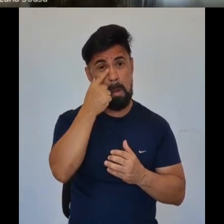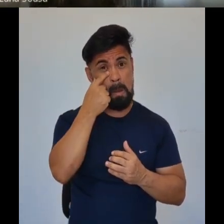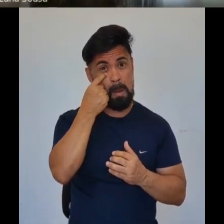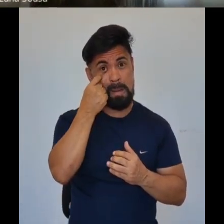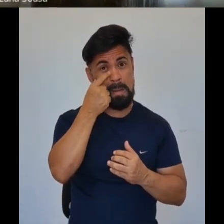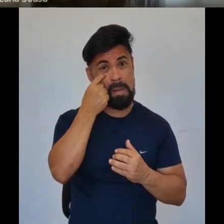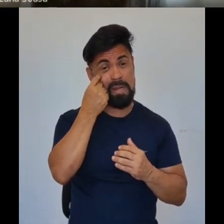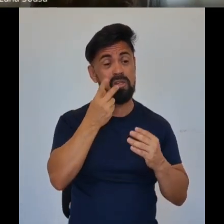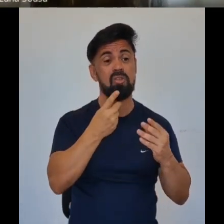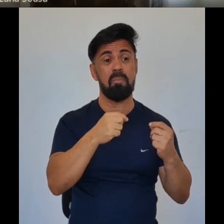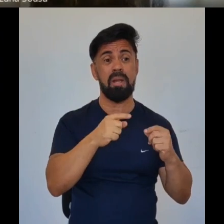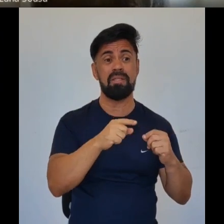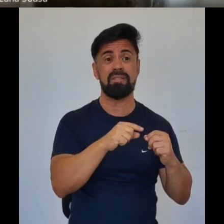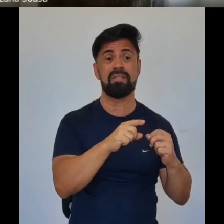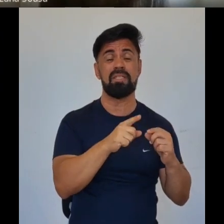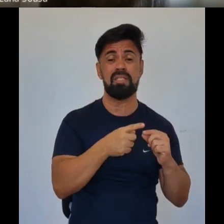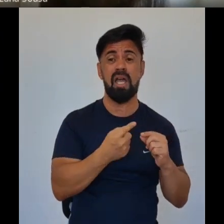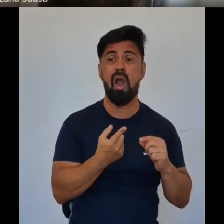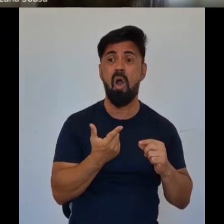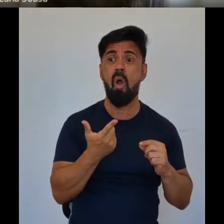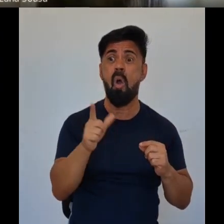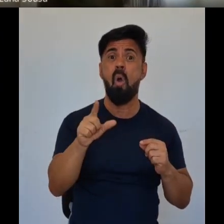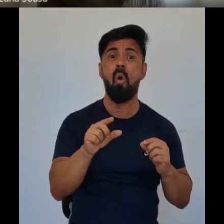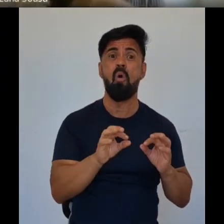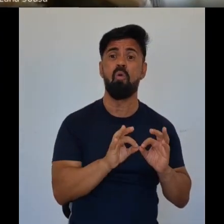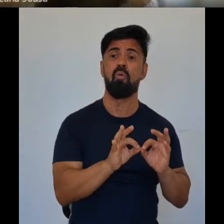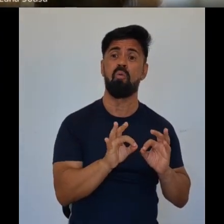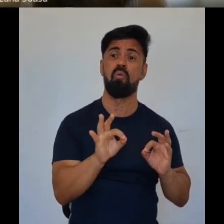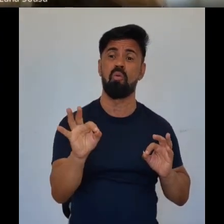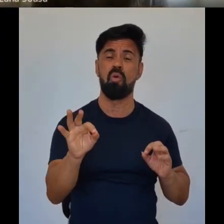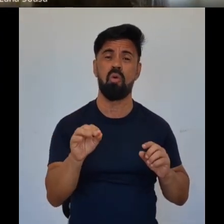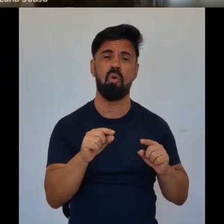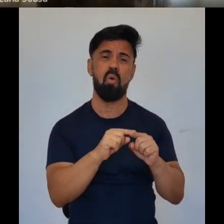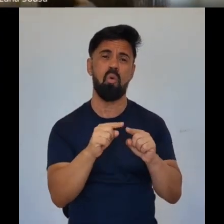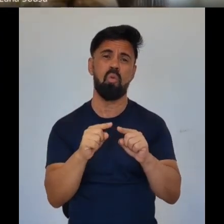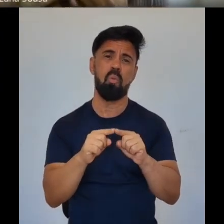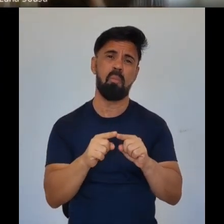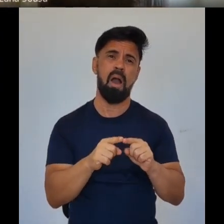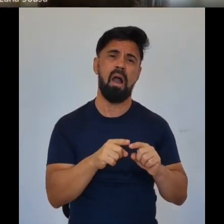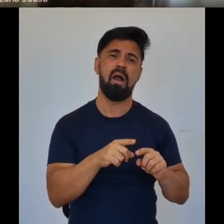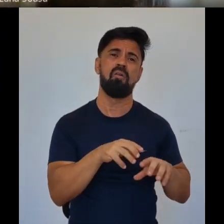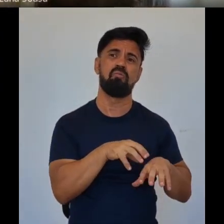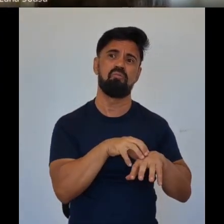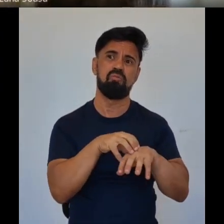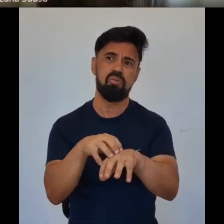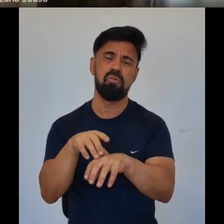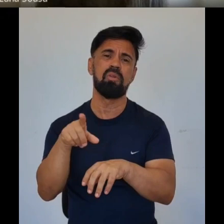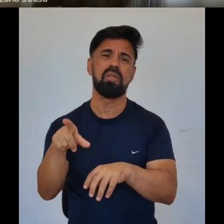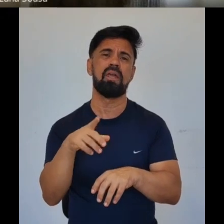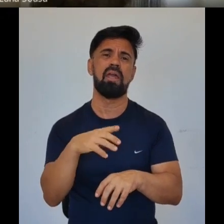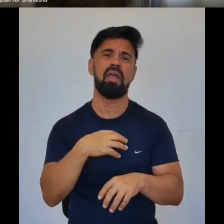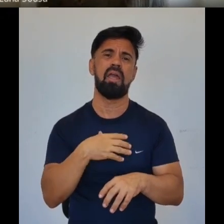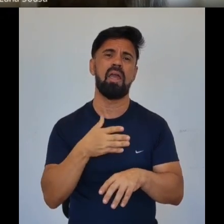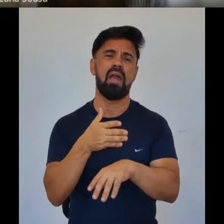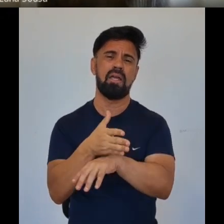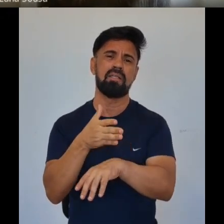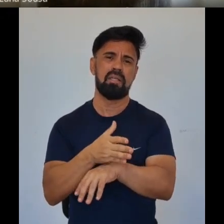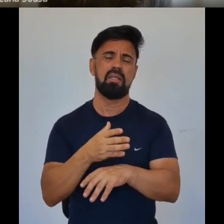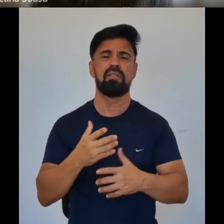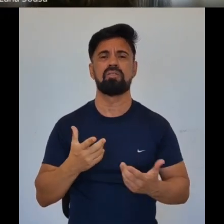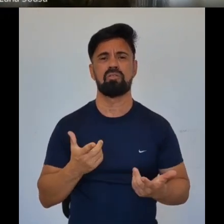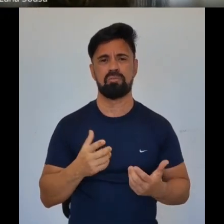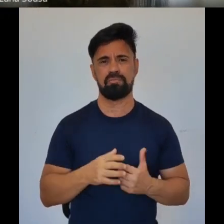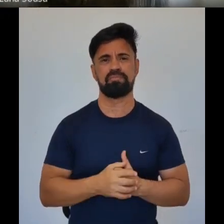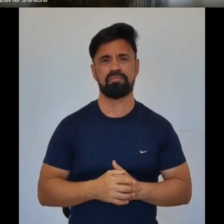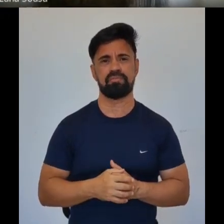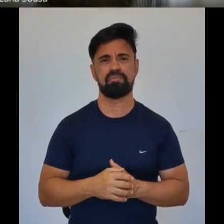nesses locais é mais difícil encontrarmos unidades básicas de saúde, escolas. Essas pessoas costumam ter que se